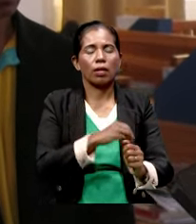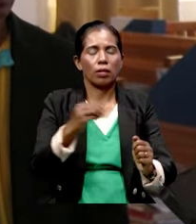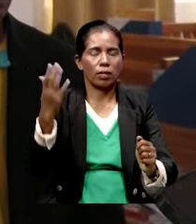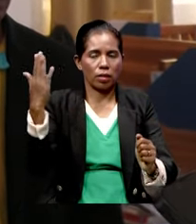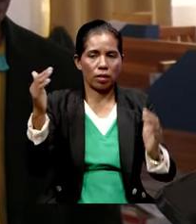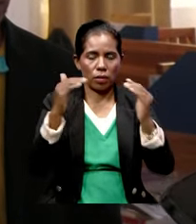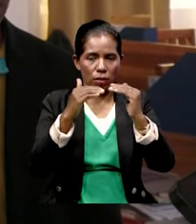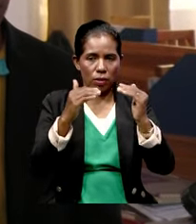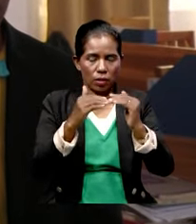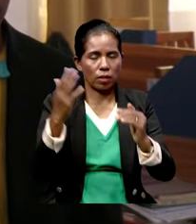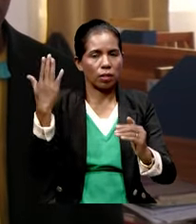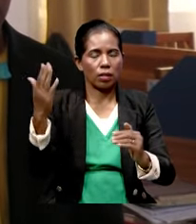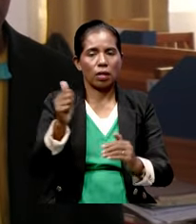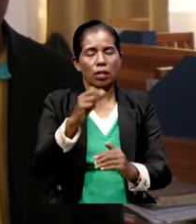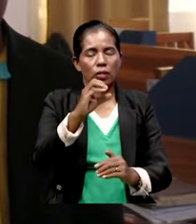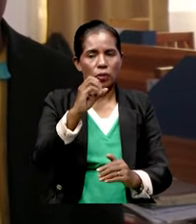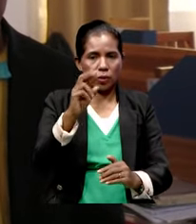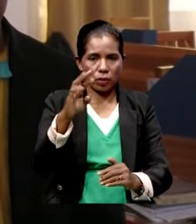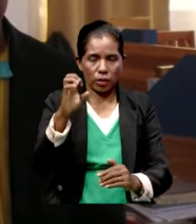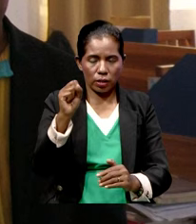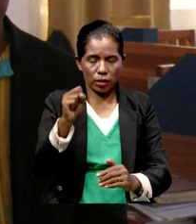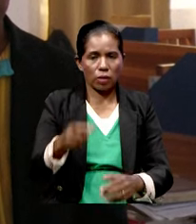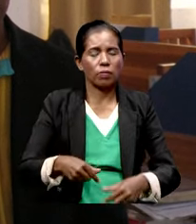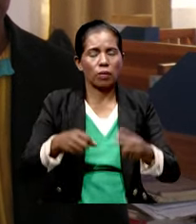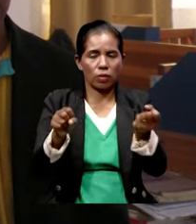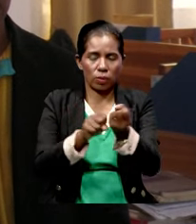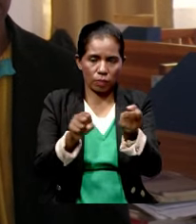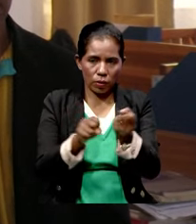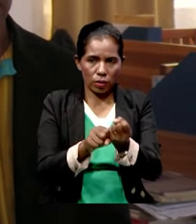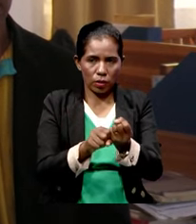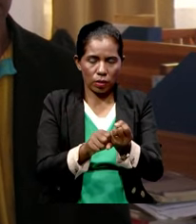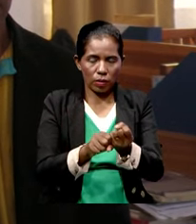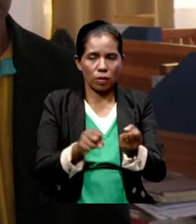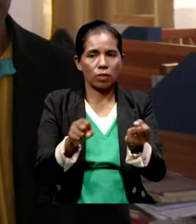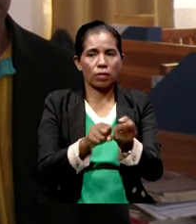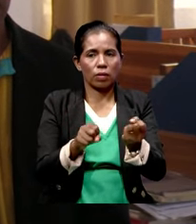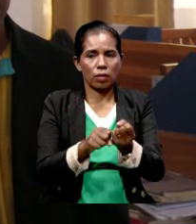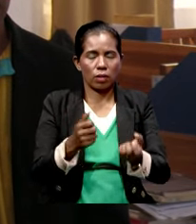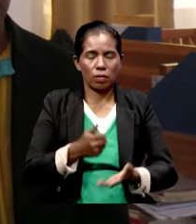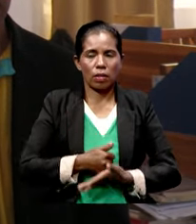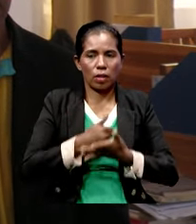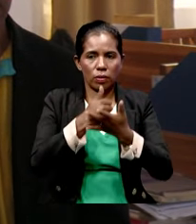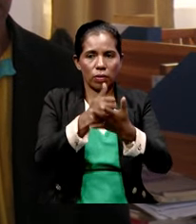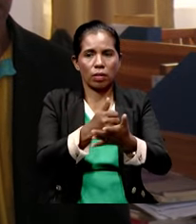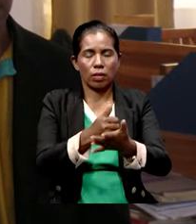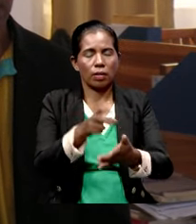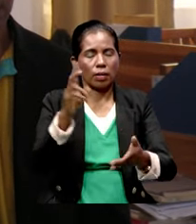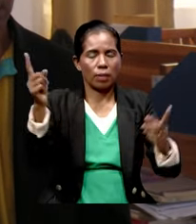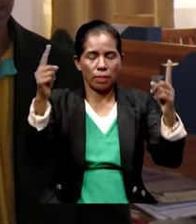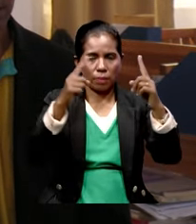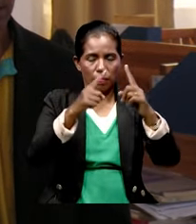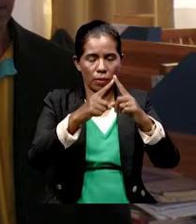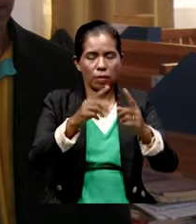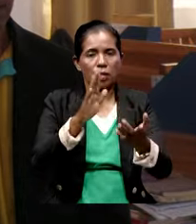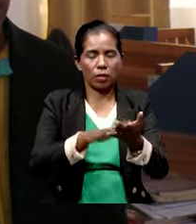Regional Assores Nia, para bele for contributos de contribuição de solidariedade rumo Maia